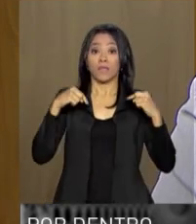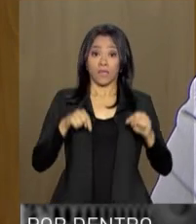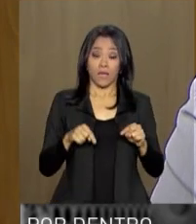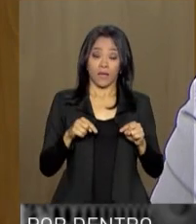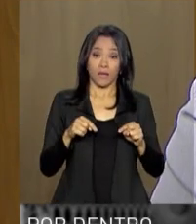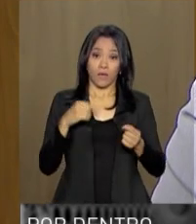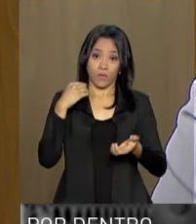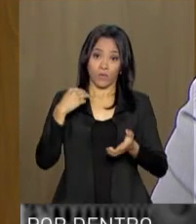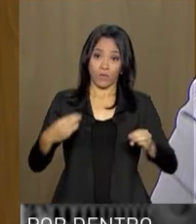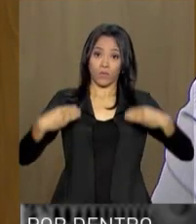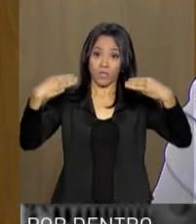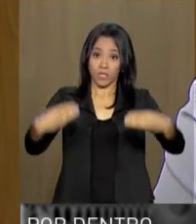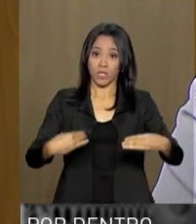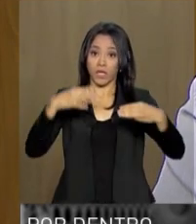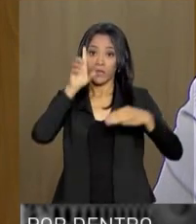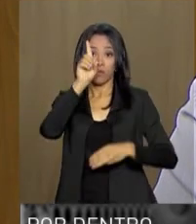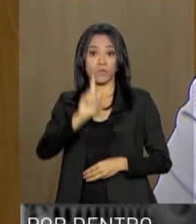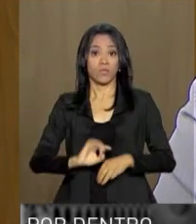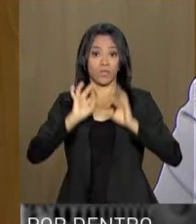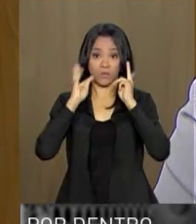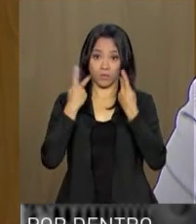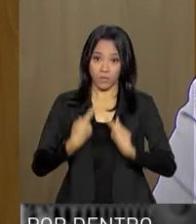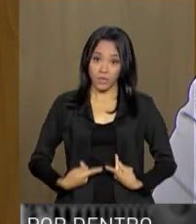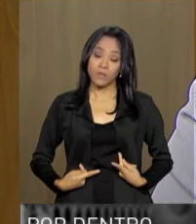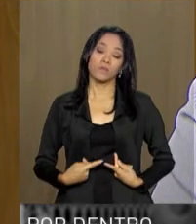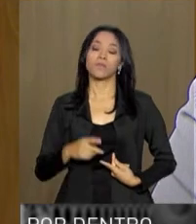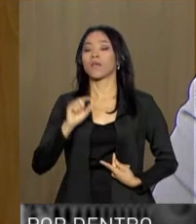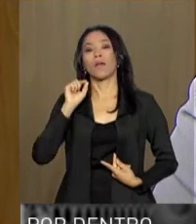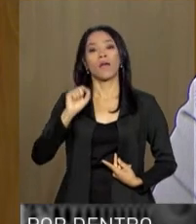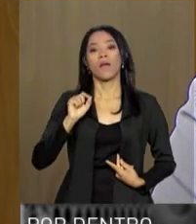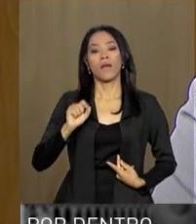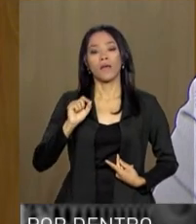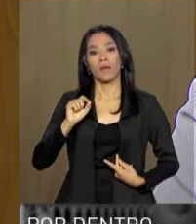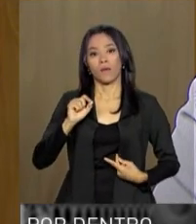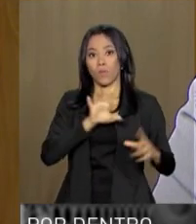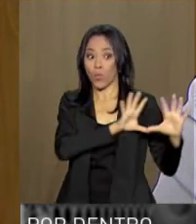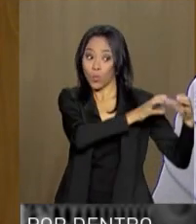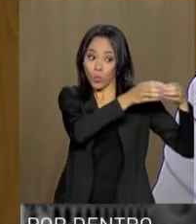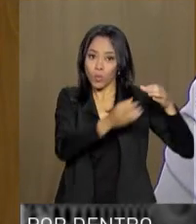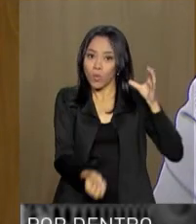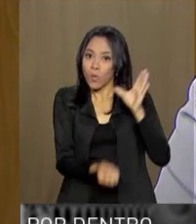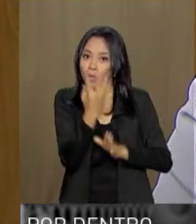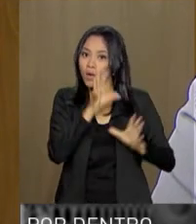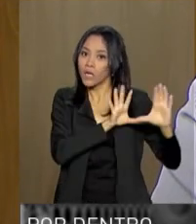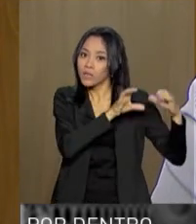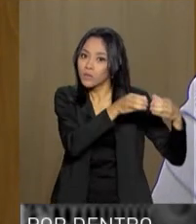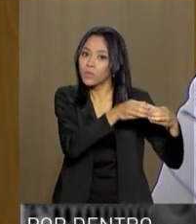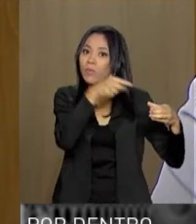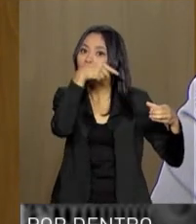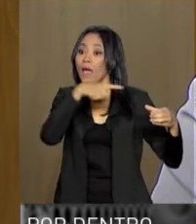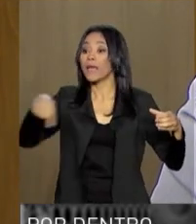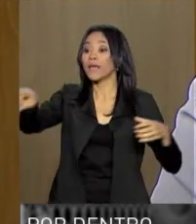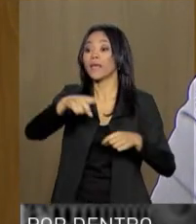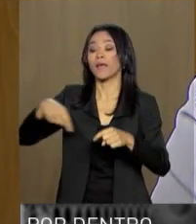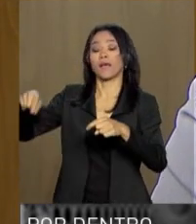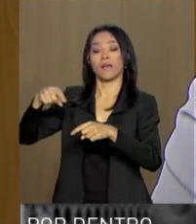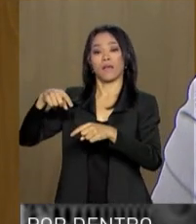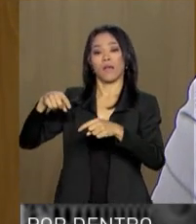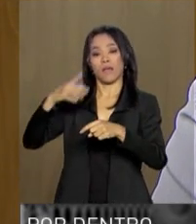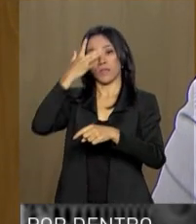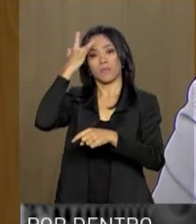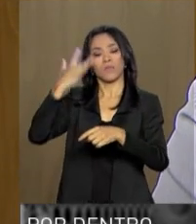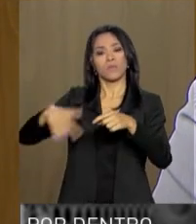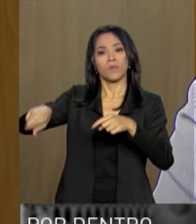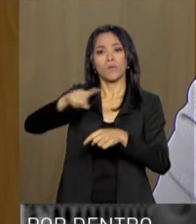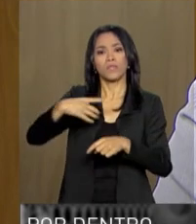gustavo rocha com o observatório é realmente para que a população ela ela se sinta realmente é com a